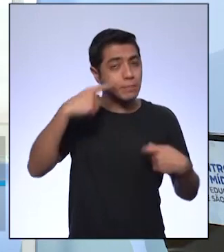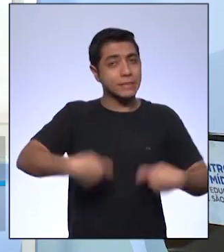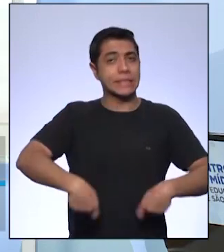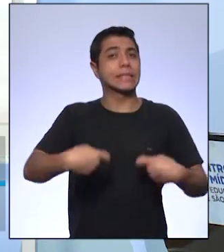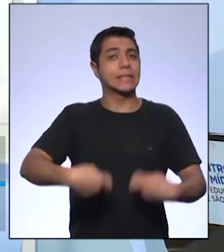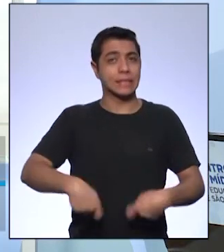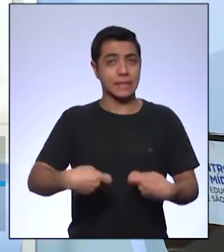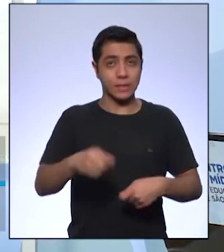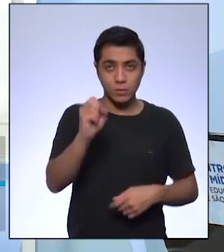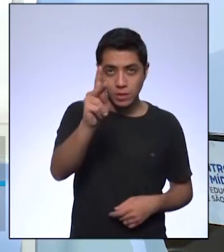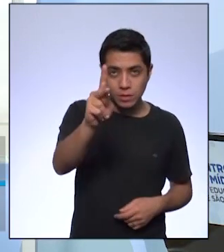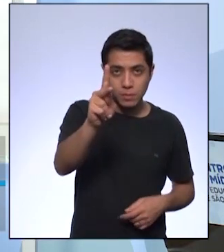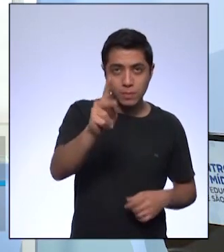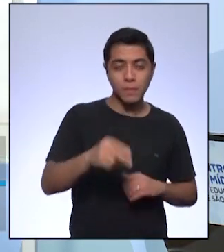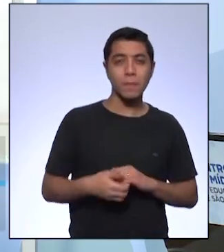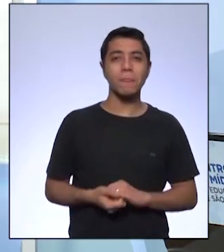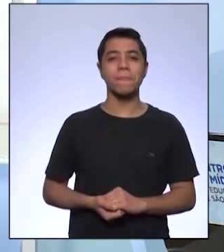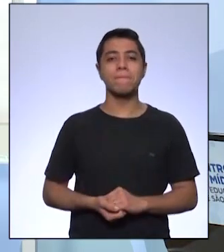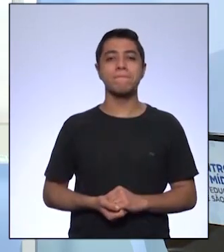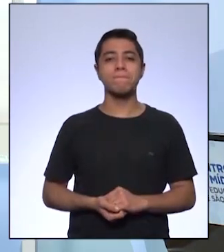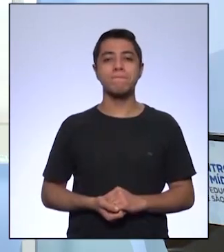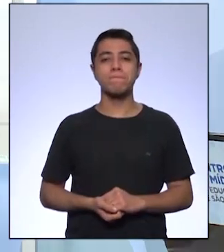concluir disso, então? Vamos voltar a tabela.